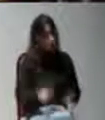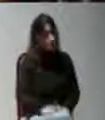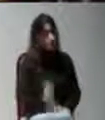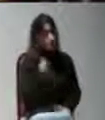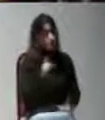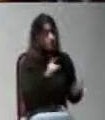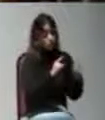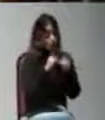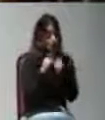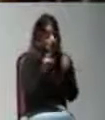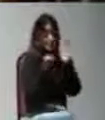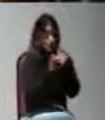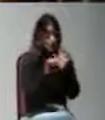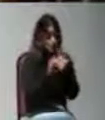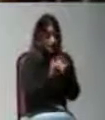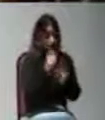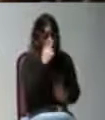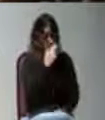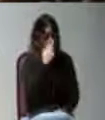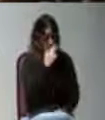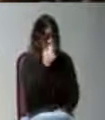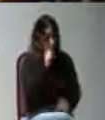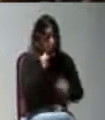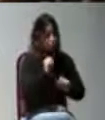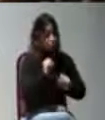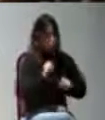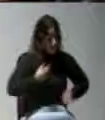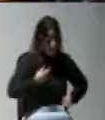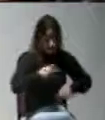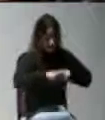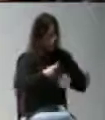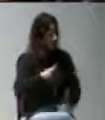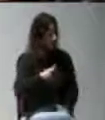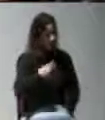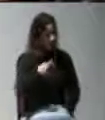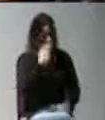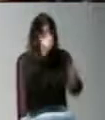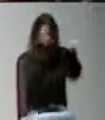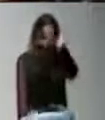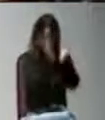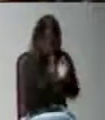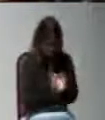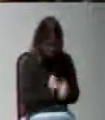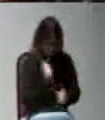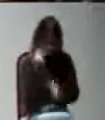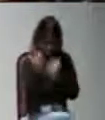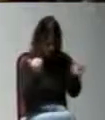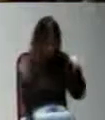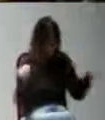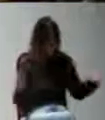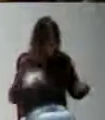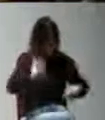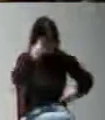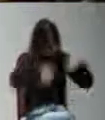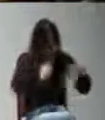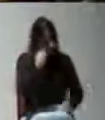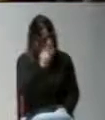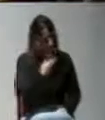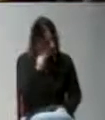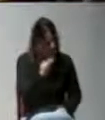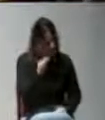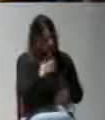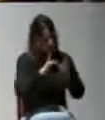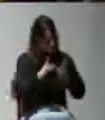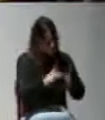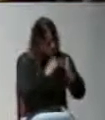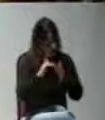institucionalizar a identidade em uma camisa de força, a partir de categorias que estão fora dela. Discursos políticos,